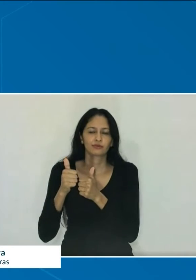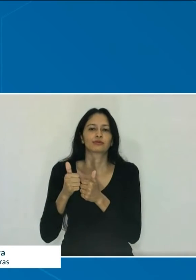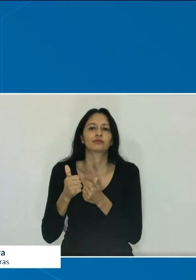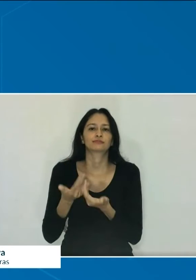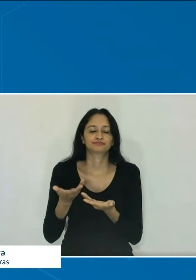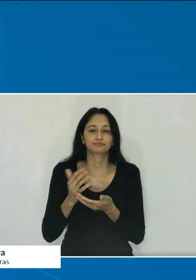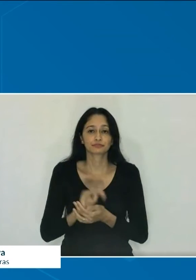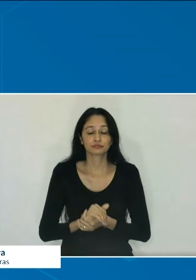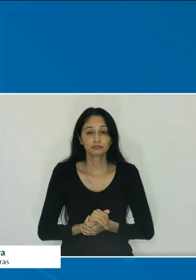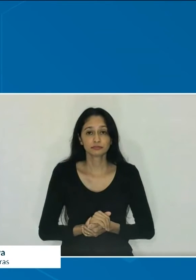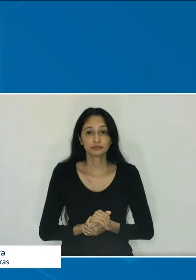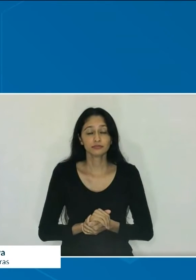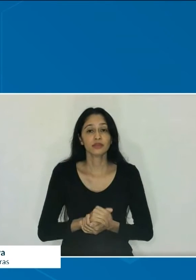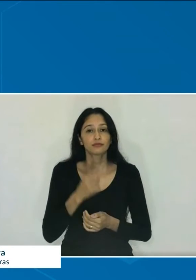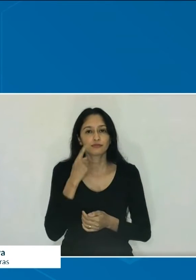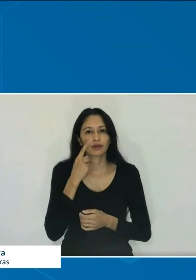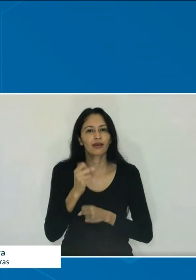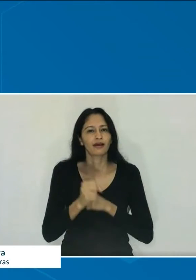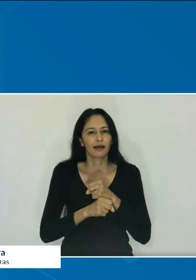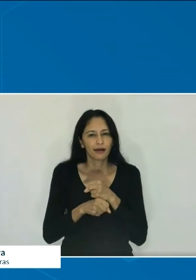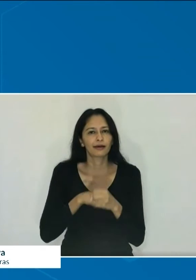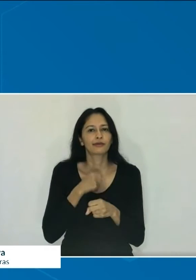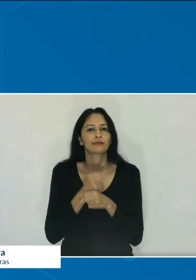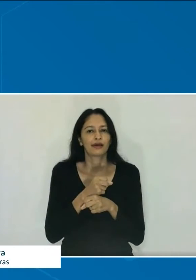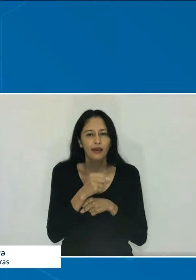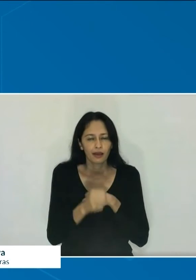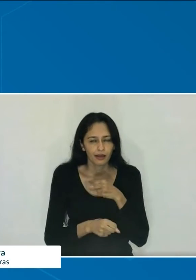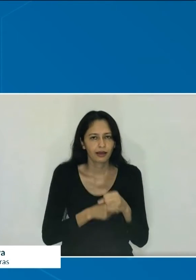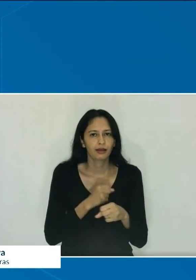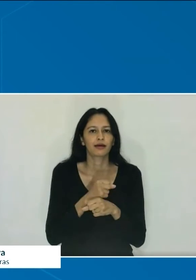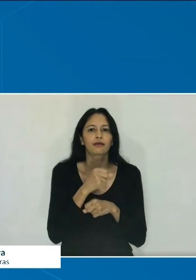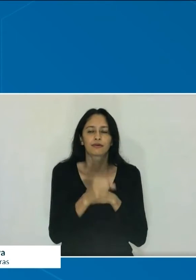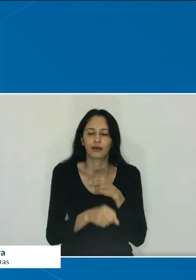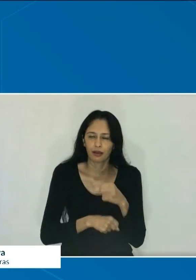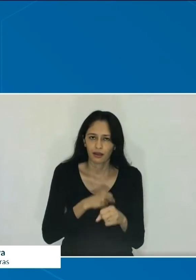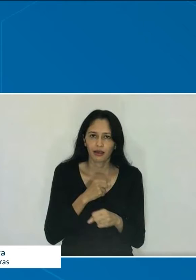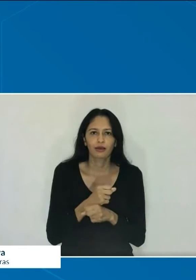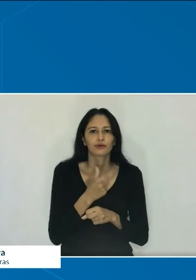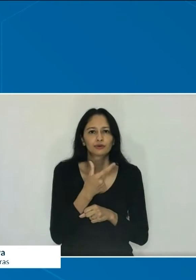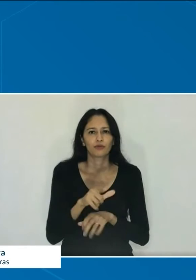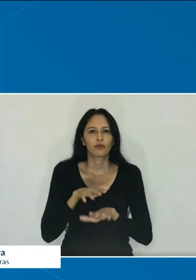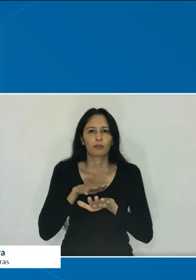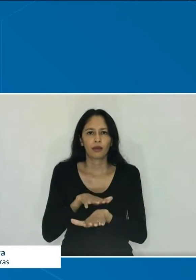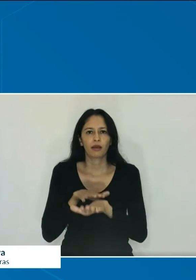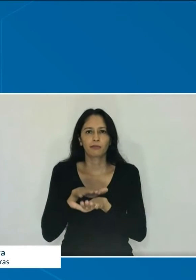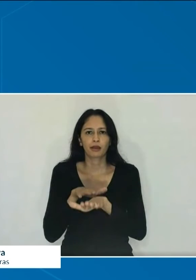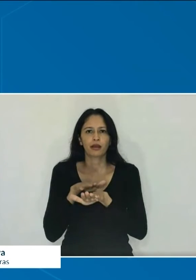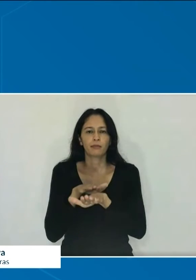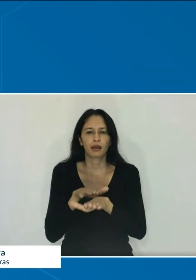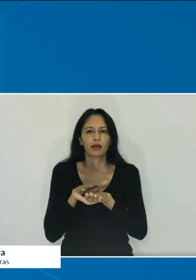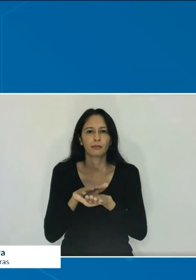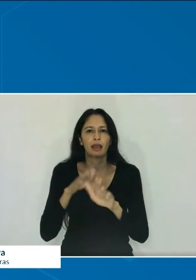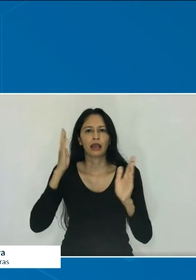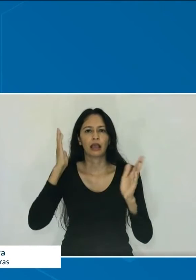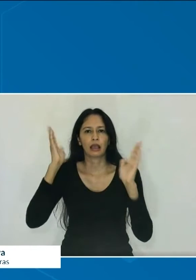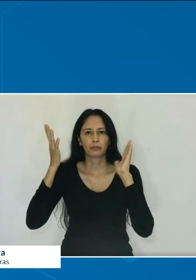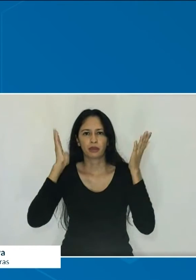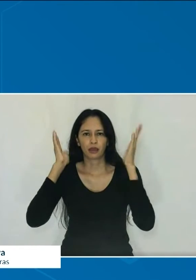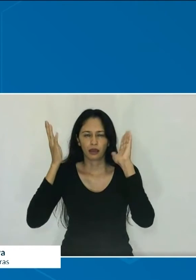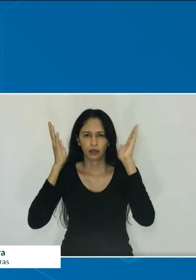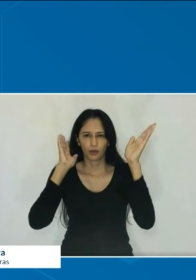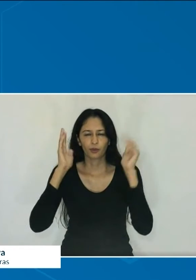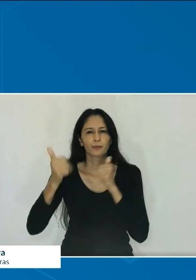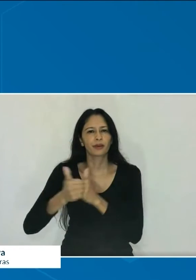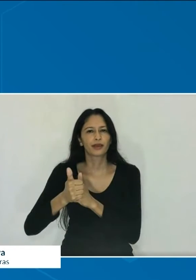A gente vê todos os anos acontecendo aquelas grandes congestionamento de caminhões próximos aos portos, né? E isso